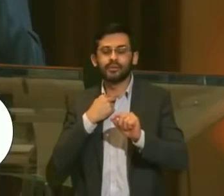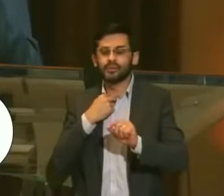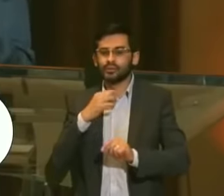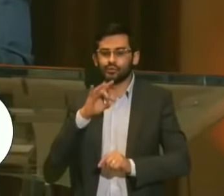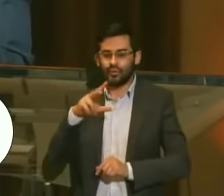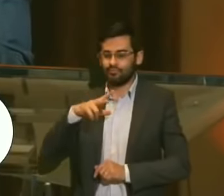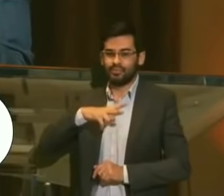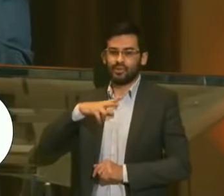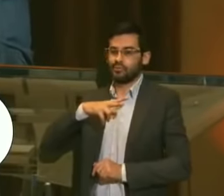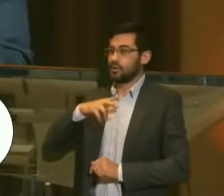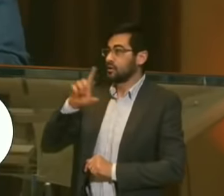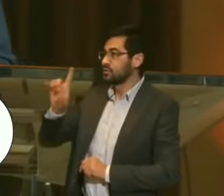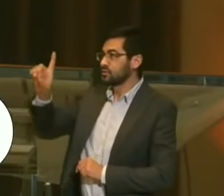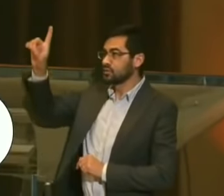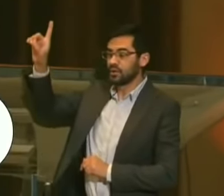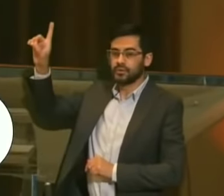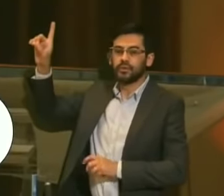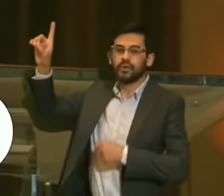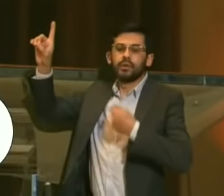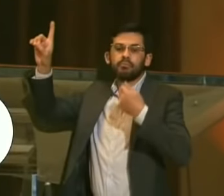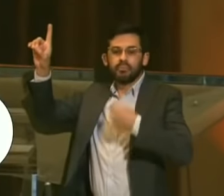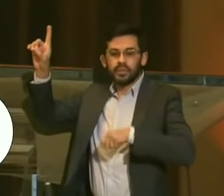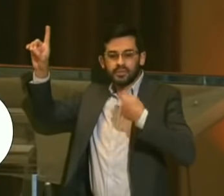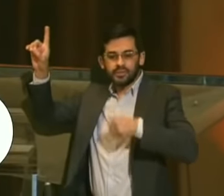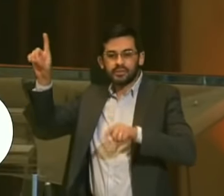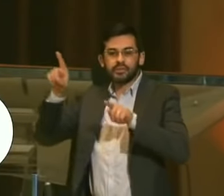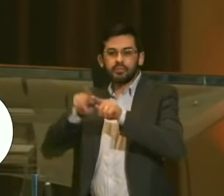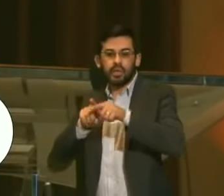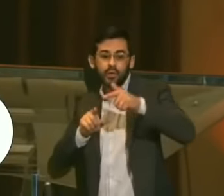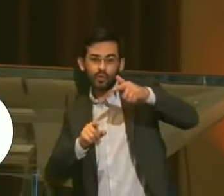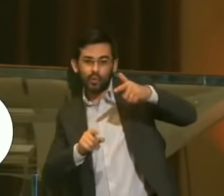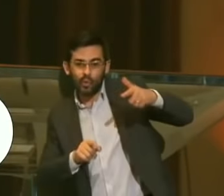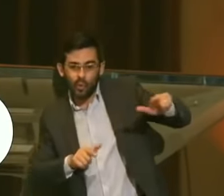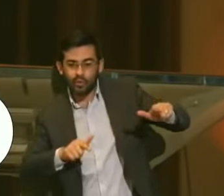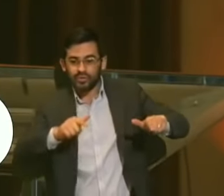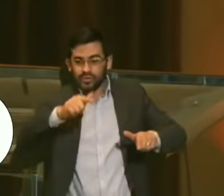exclusivamente com Deus, ela precisa